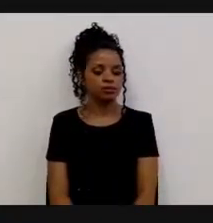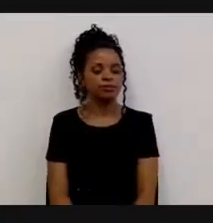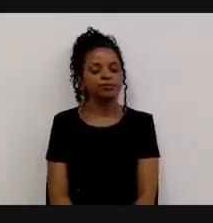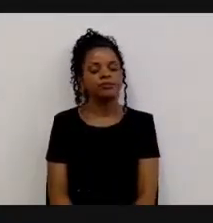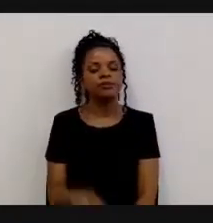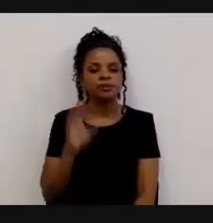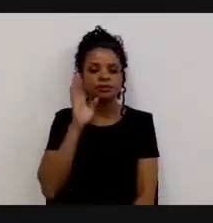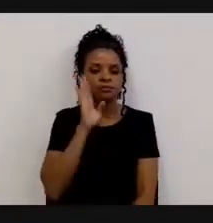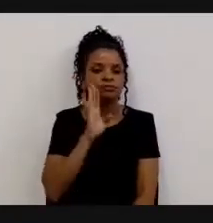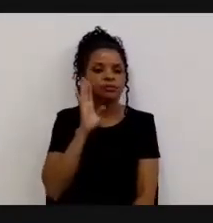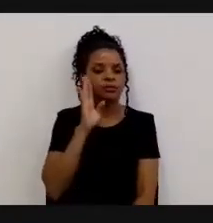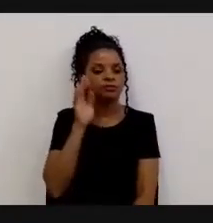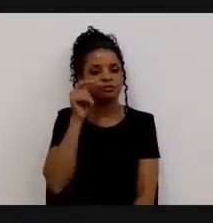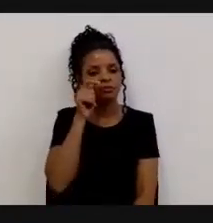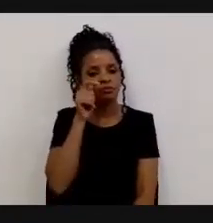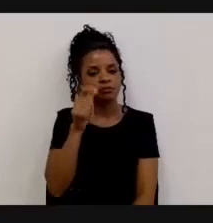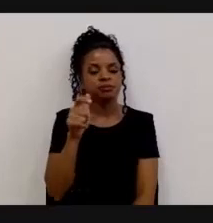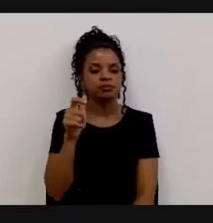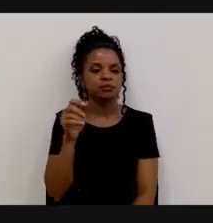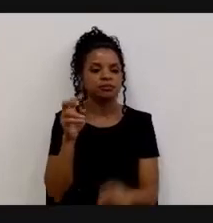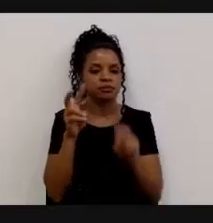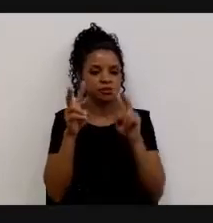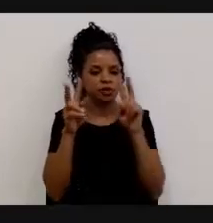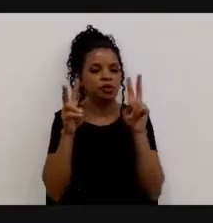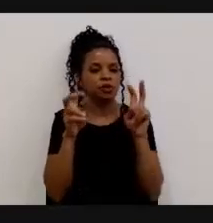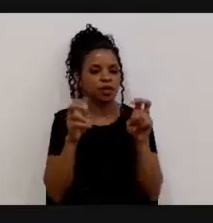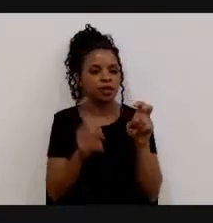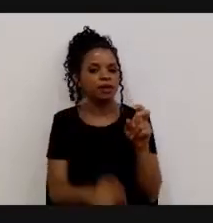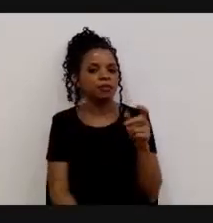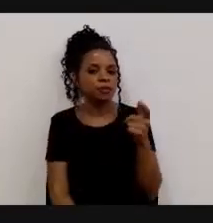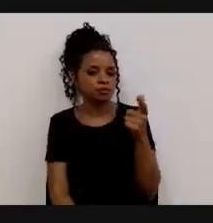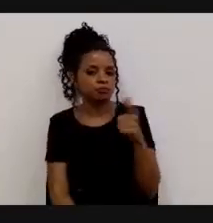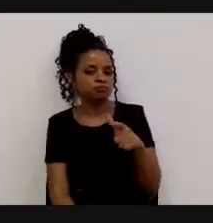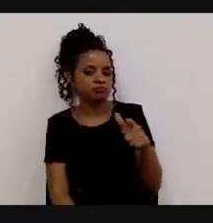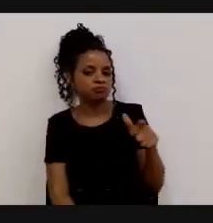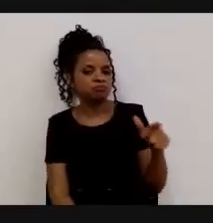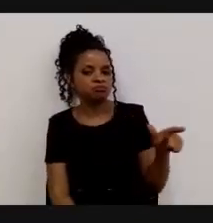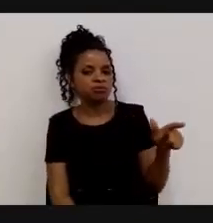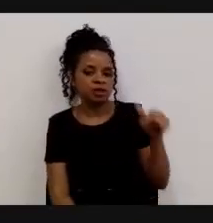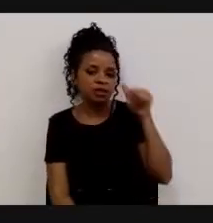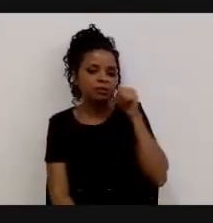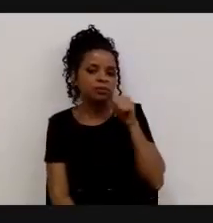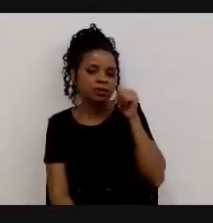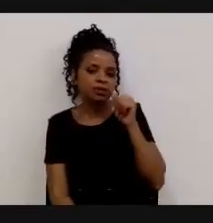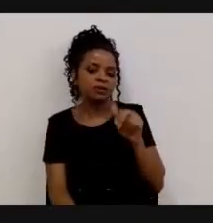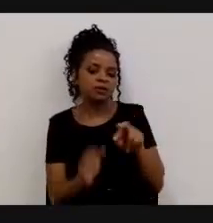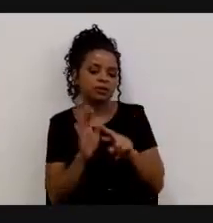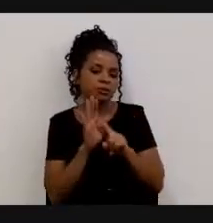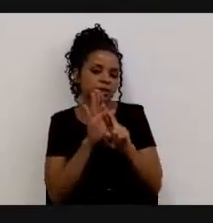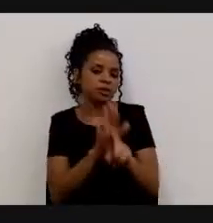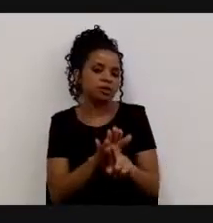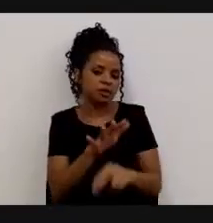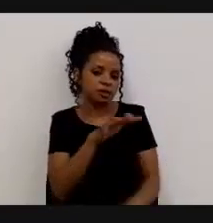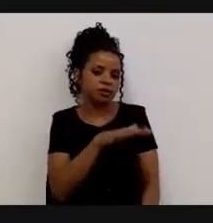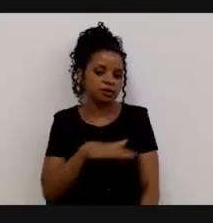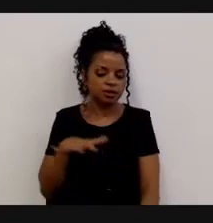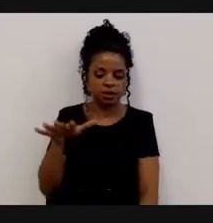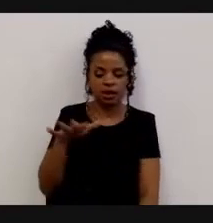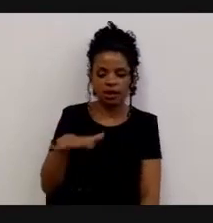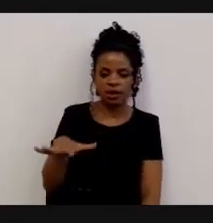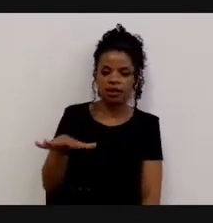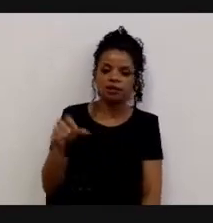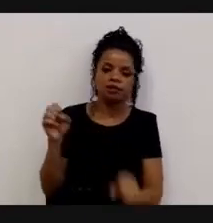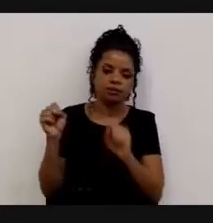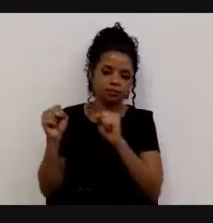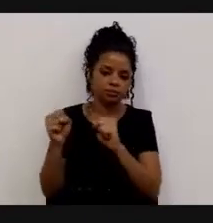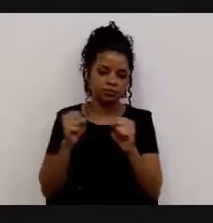Muito interessante, né? É um tema que ele é recorrente, né? A subrepresentação feminina nos espaços de